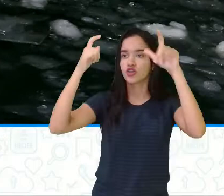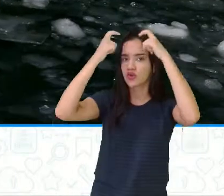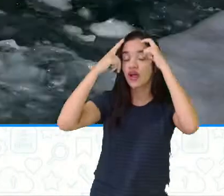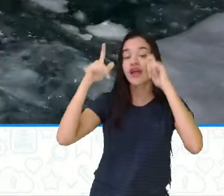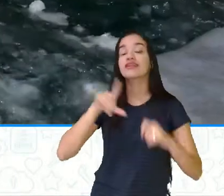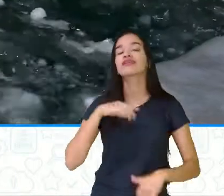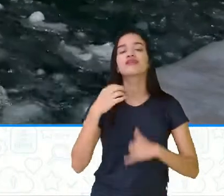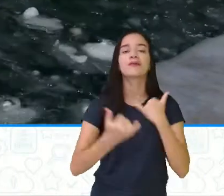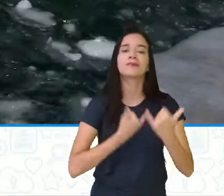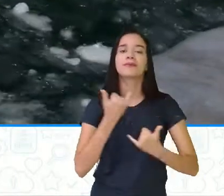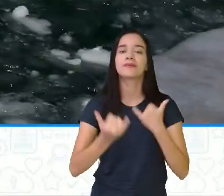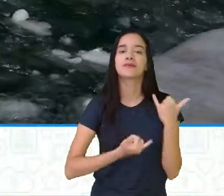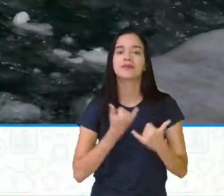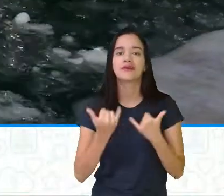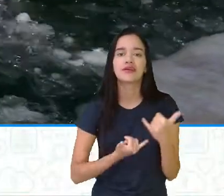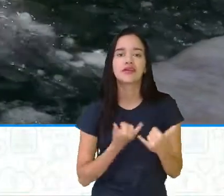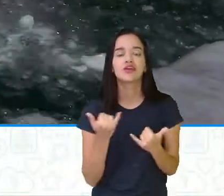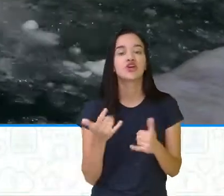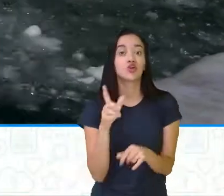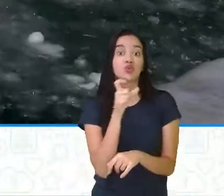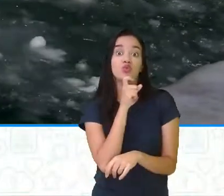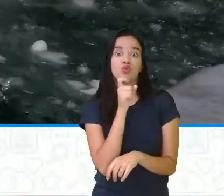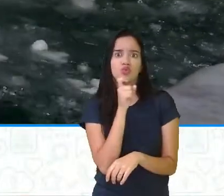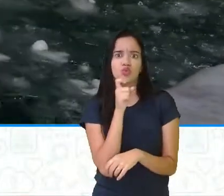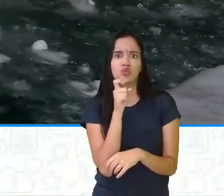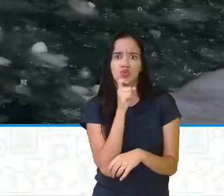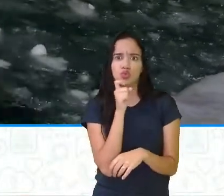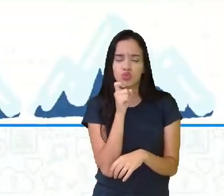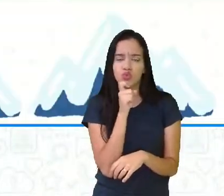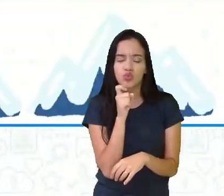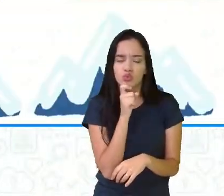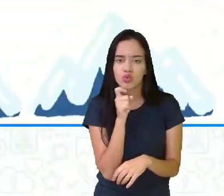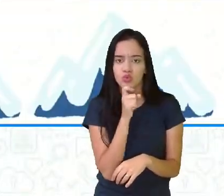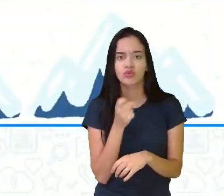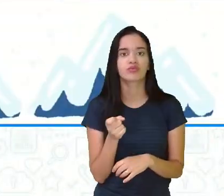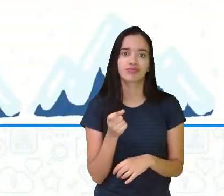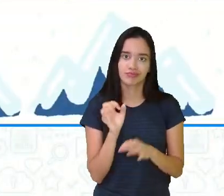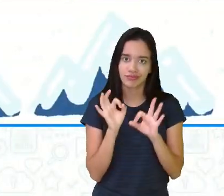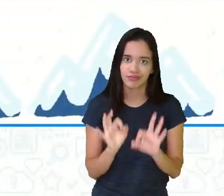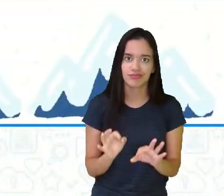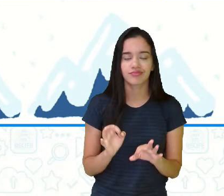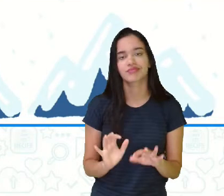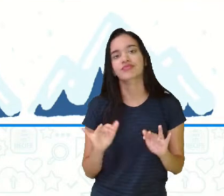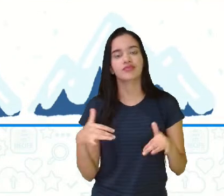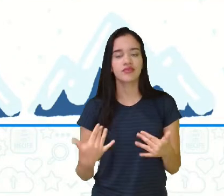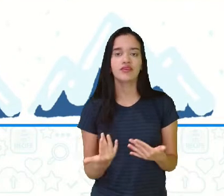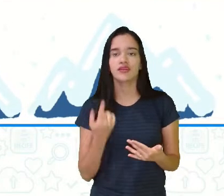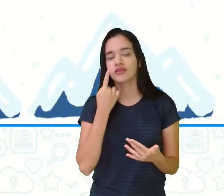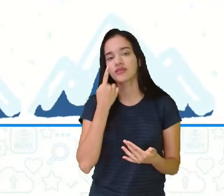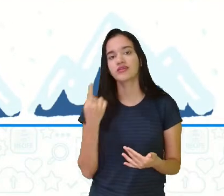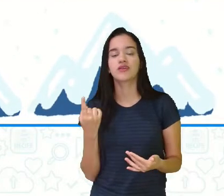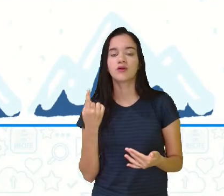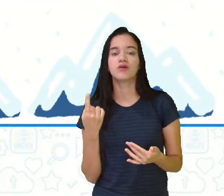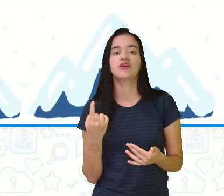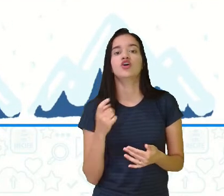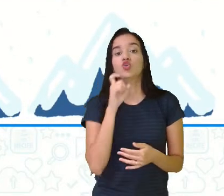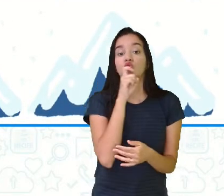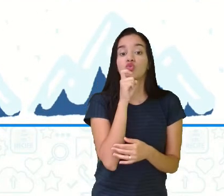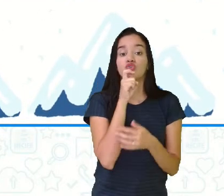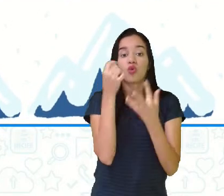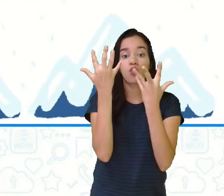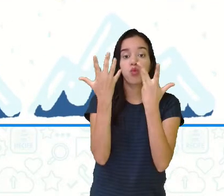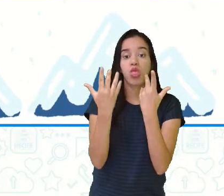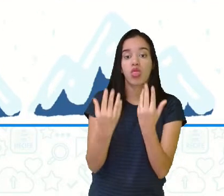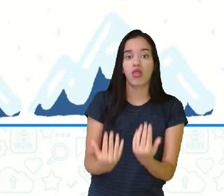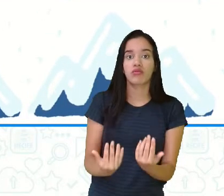tem que estar brincando, se divertindo com o gelo lá do Ártico, não é estar brincando com plástico, não. Então, o derretimento das geleiras,